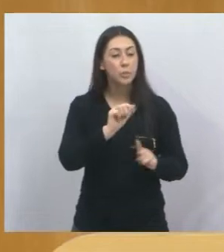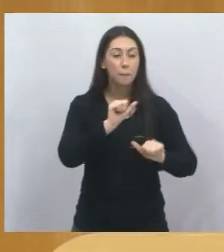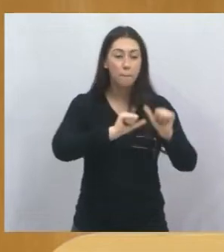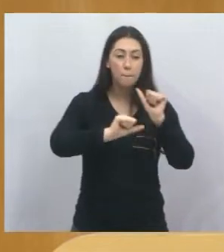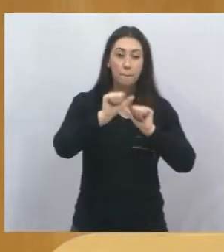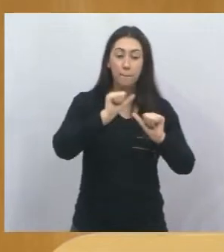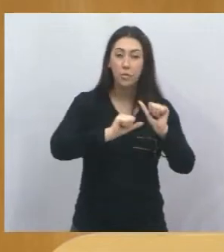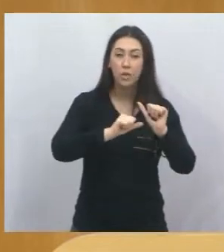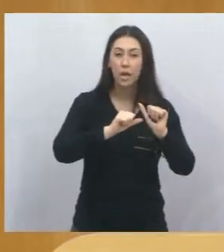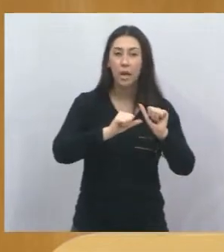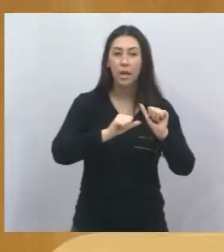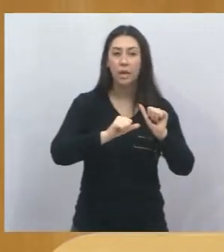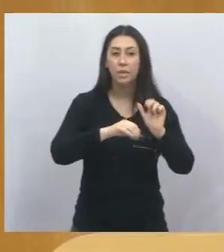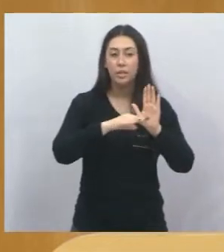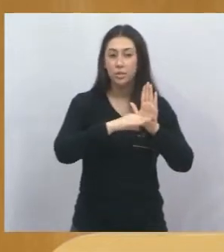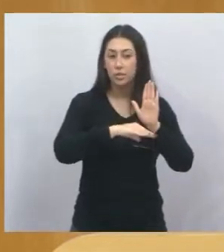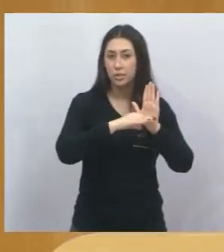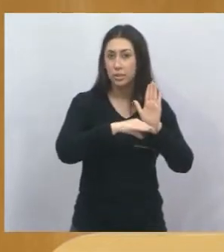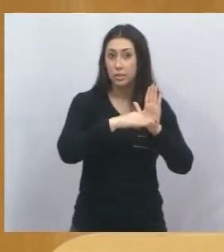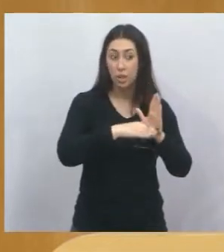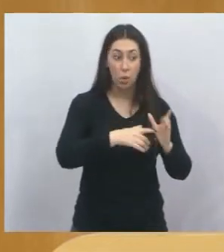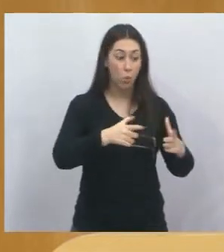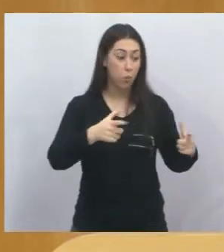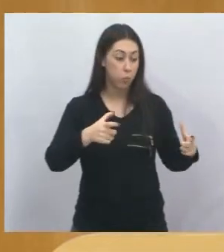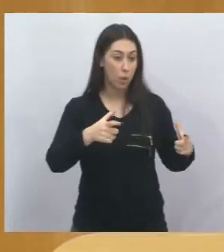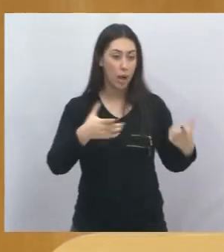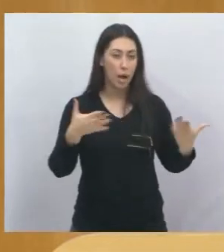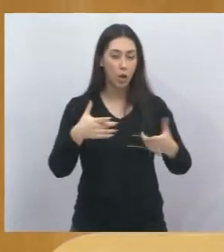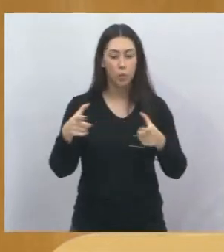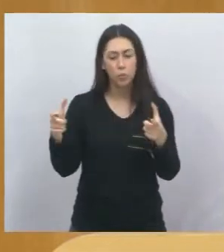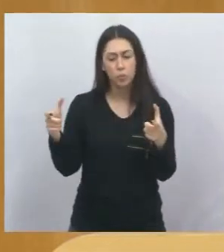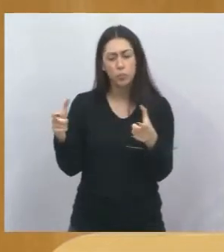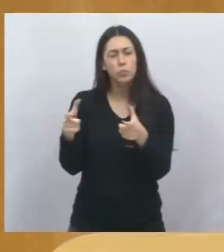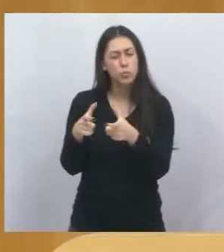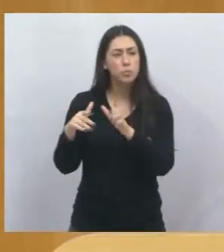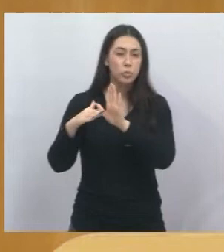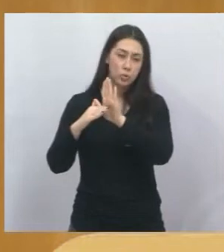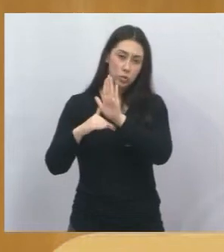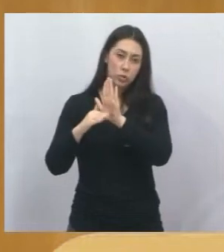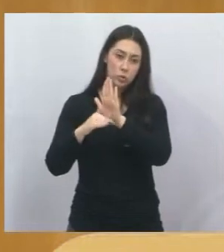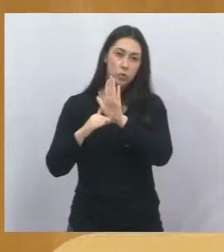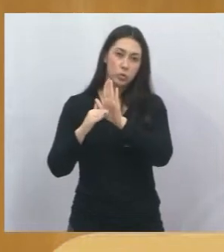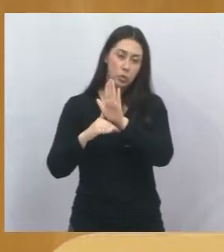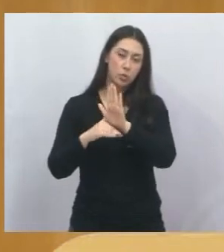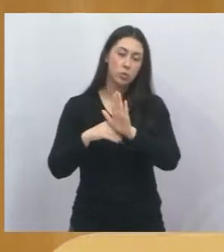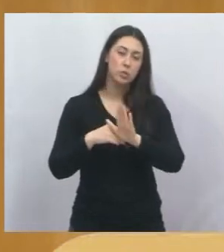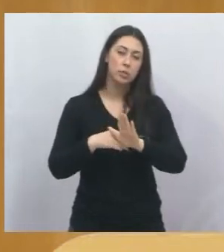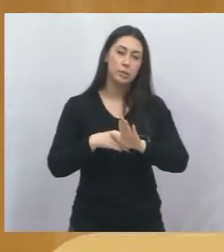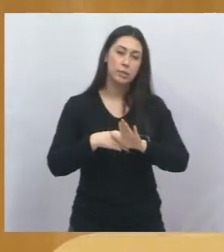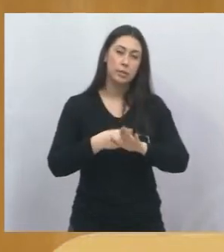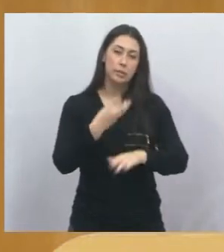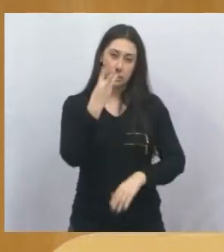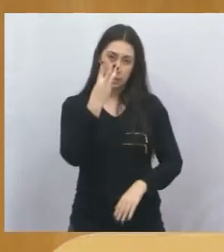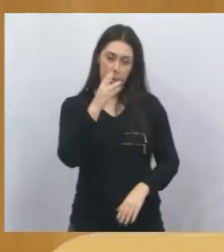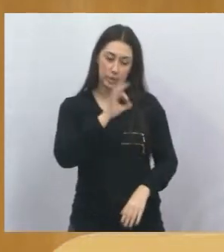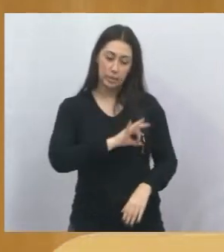de descontar do aposentado da grande maioria para uma minoria que recebe acima de R$